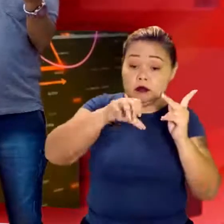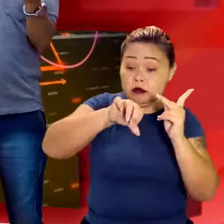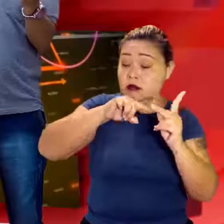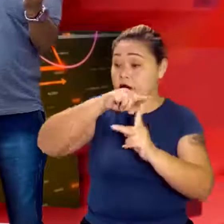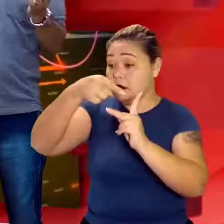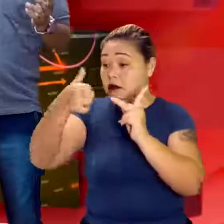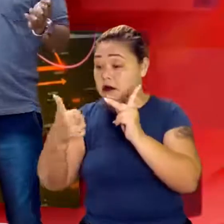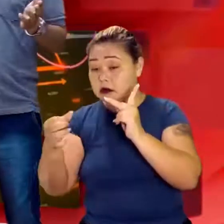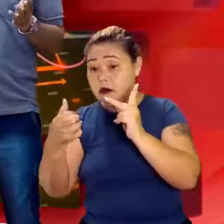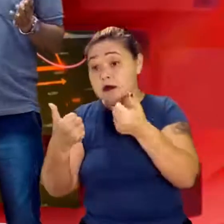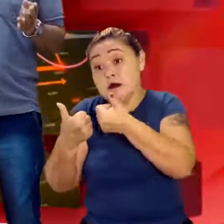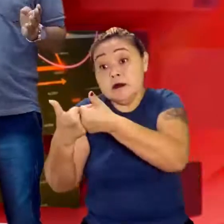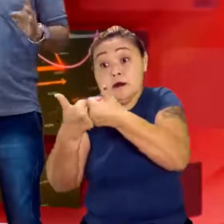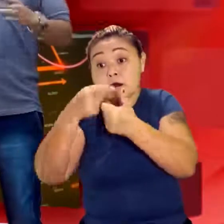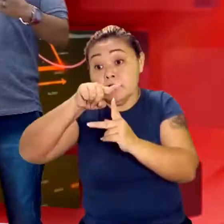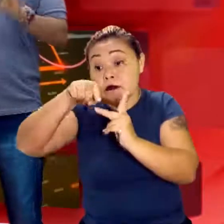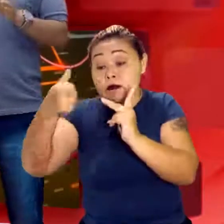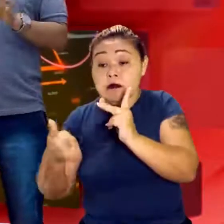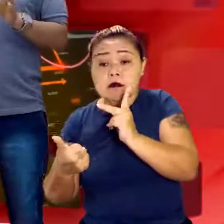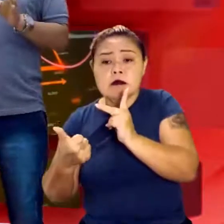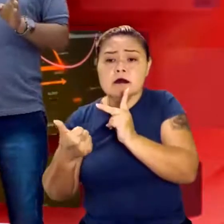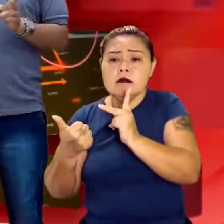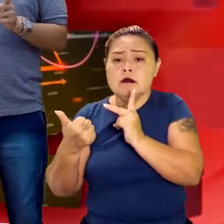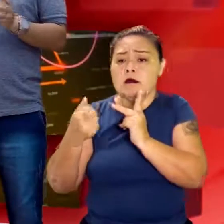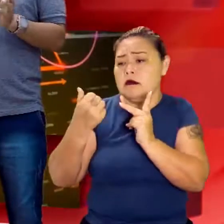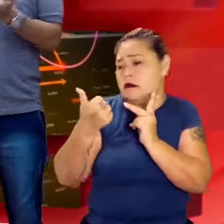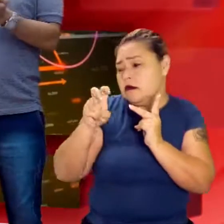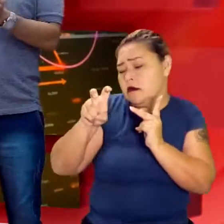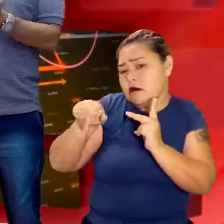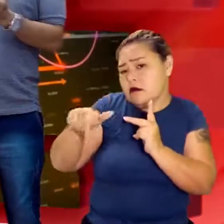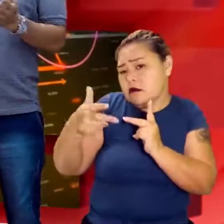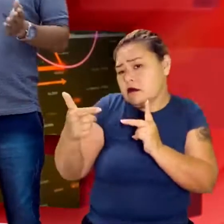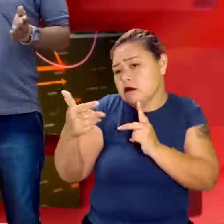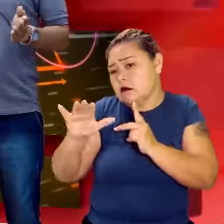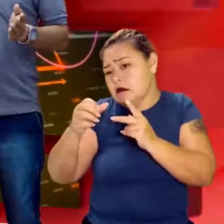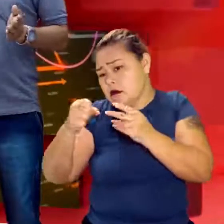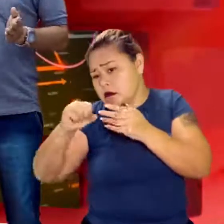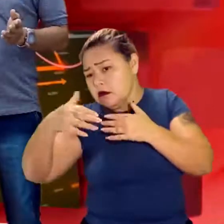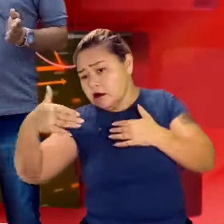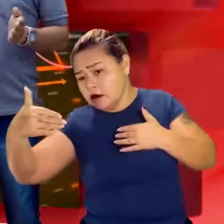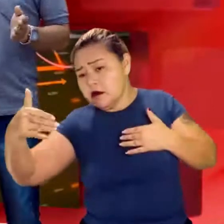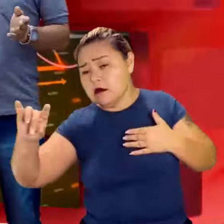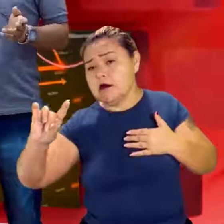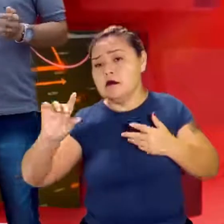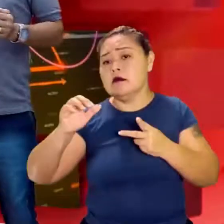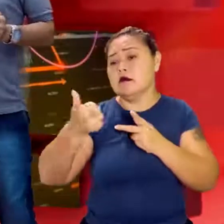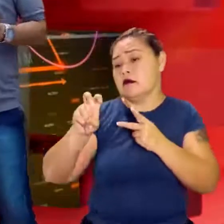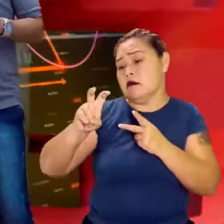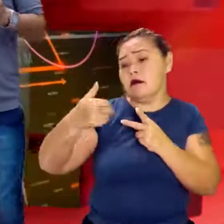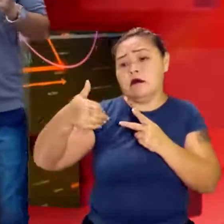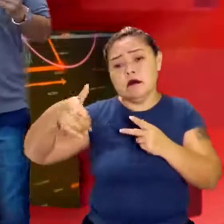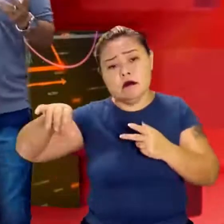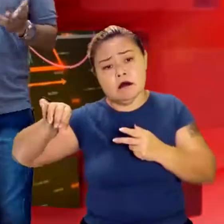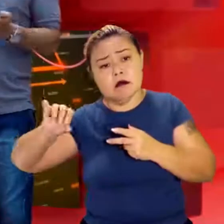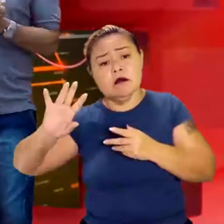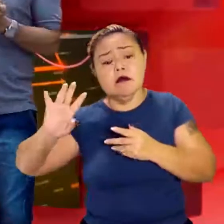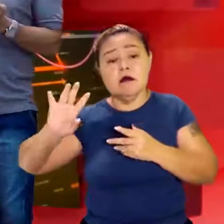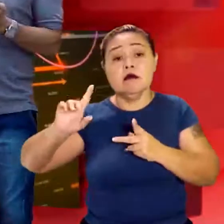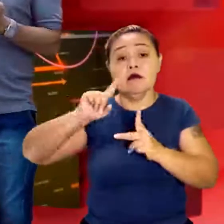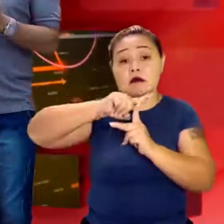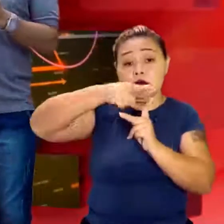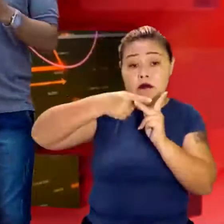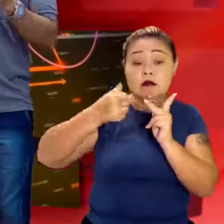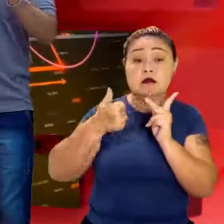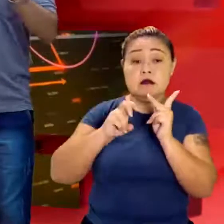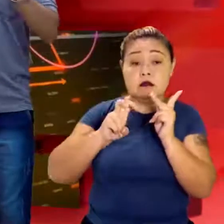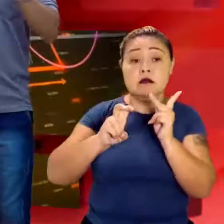16. Opa, está pertinho do 16, então vai ser 15, do 8 para lá. Ou 15,9. Não, raiz de 15,